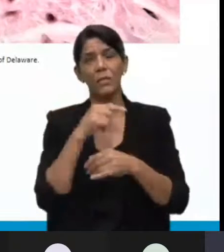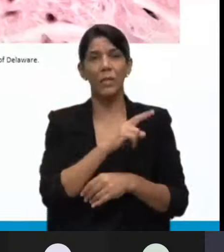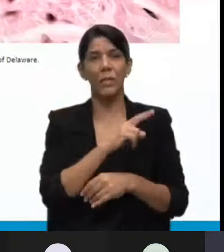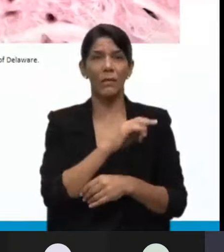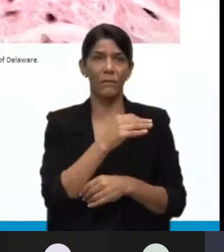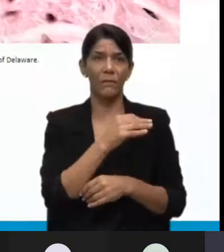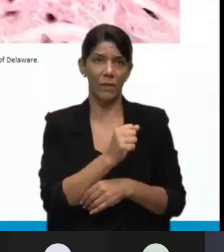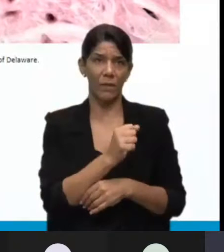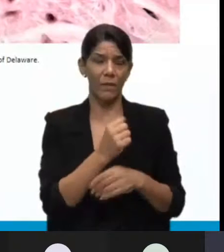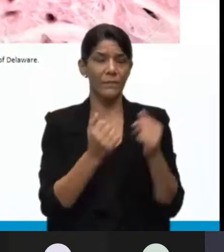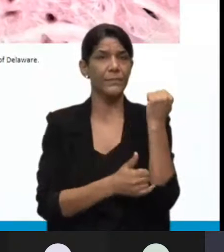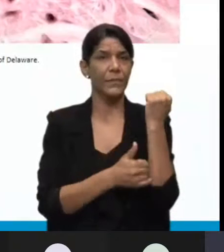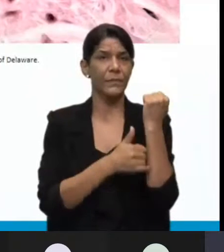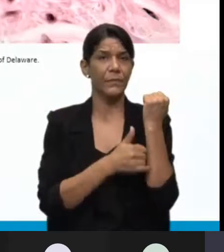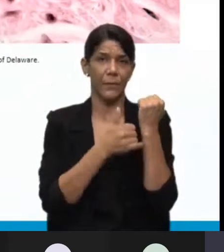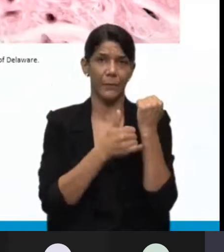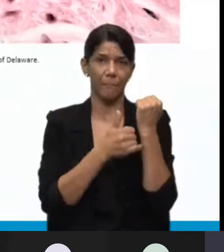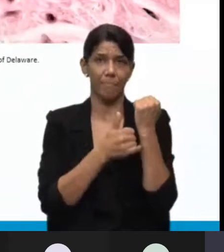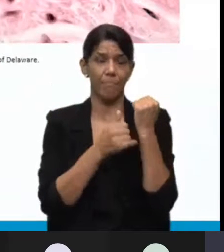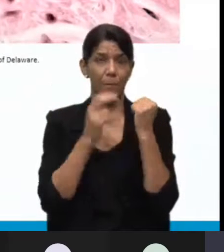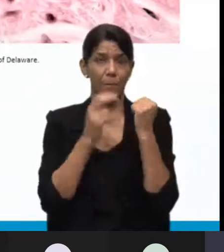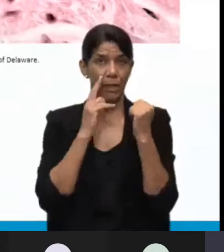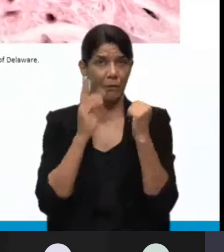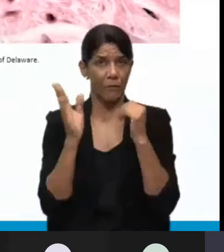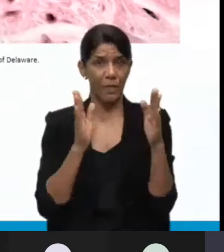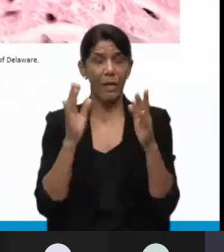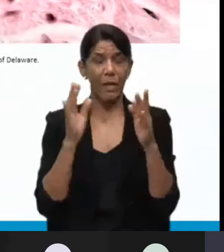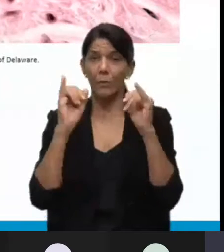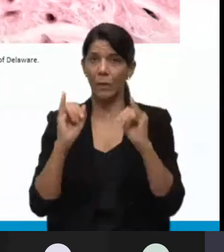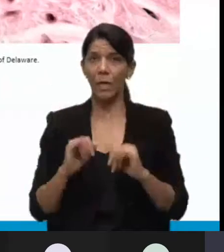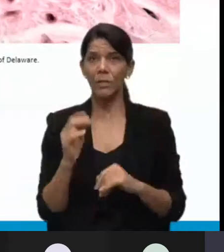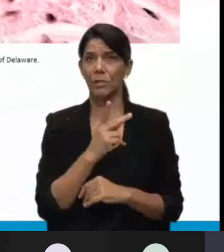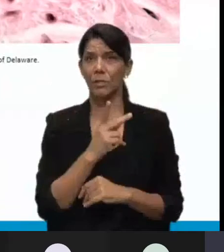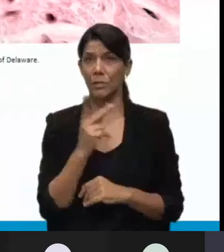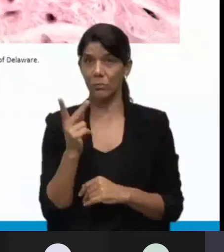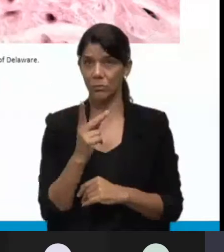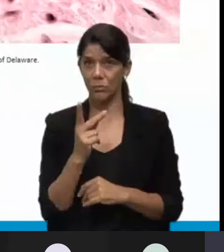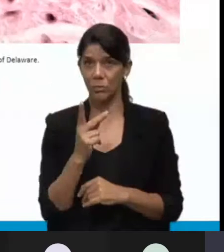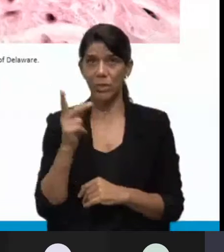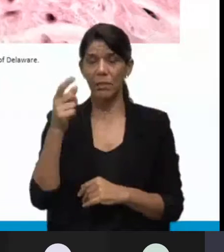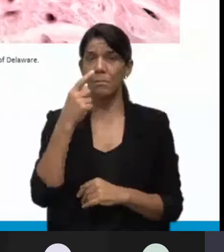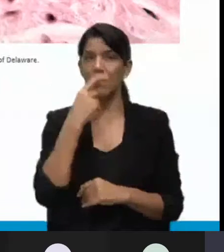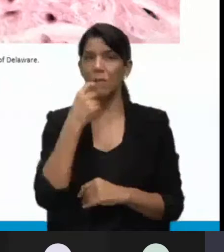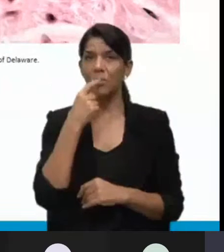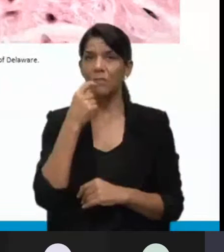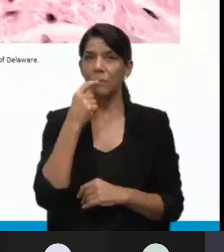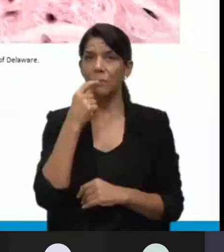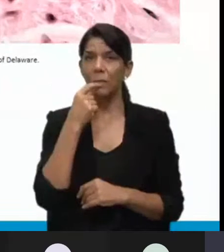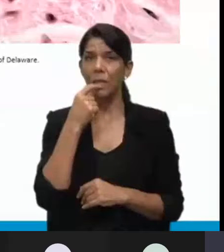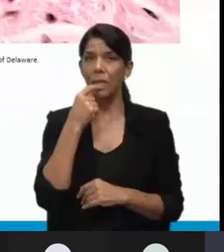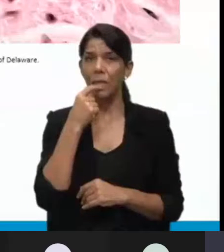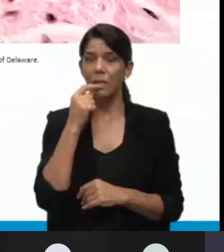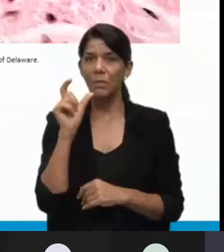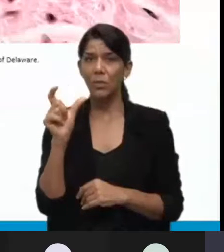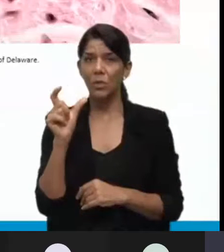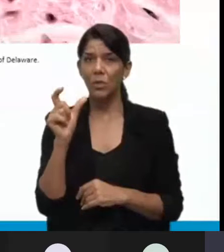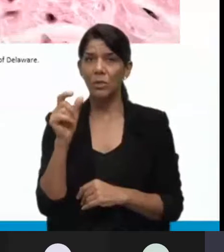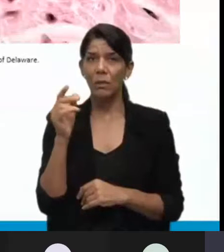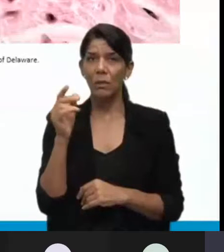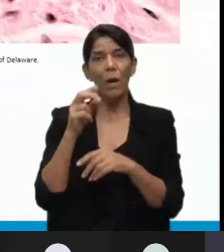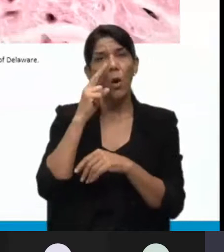túnica adventícia aqui na veia. Veja que a túnica média aqui, ó, ela é bem mais fina do que a